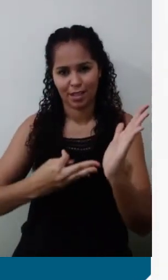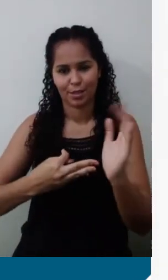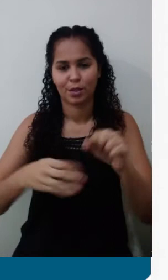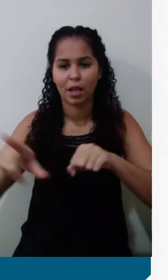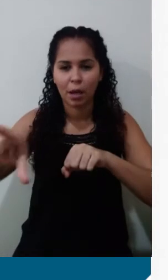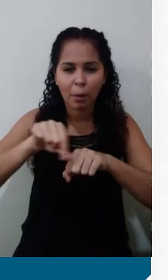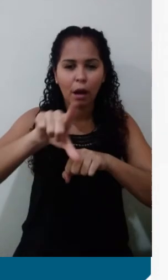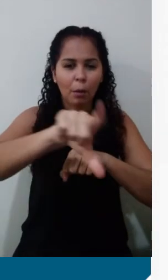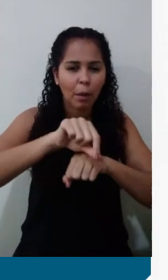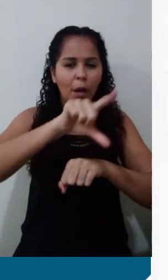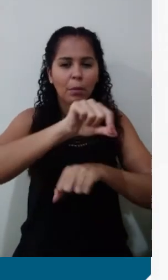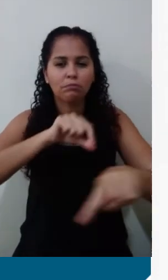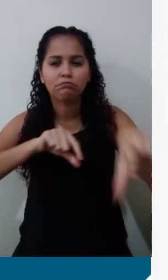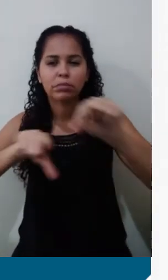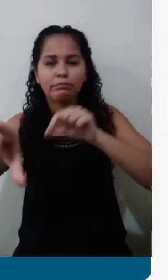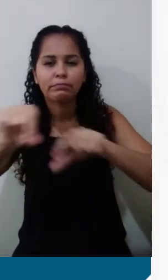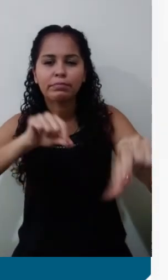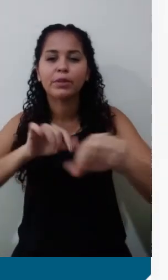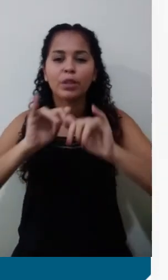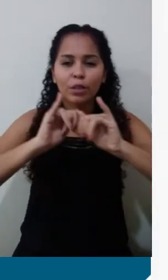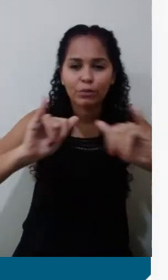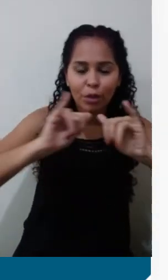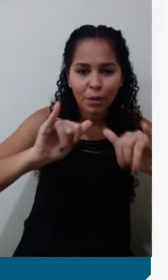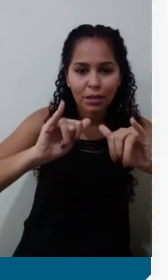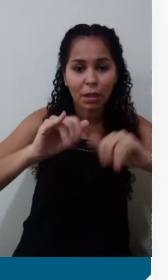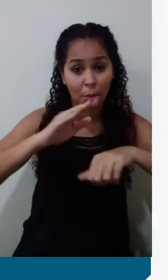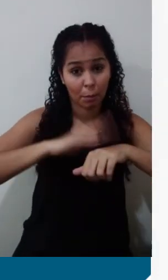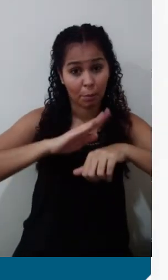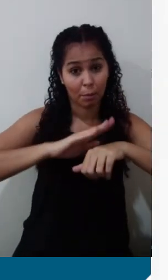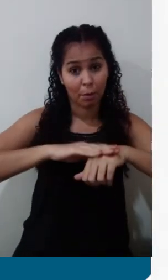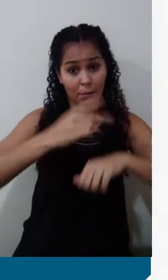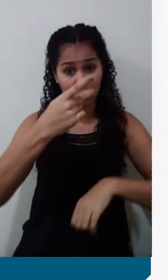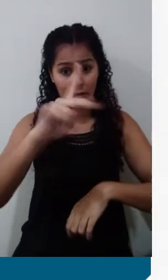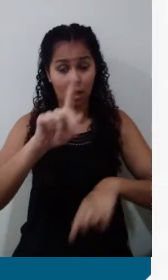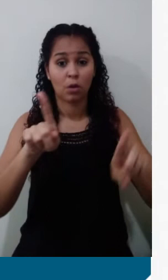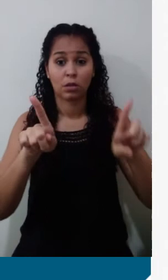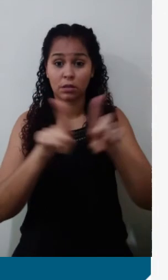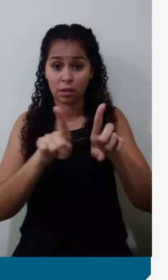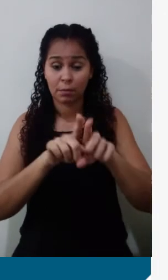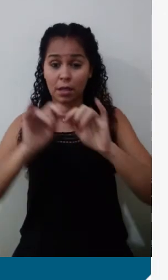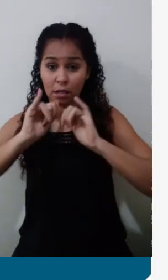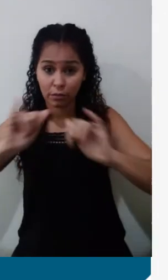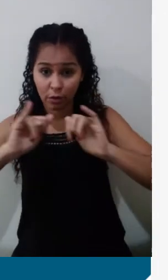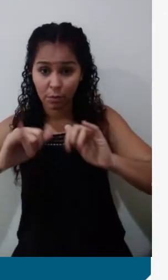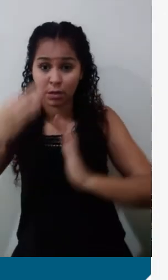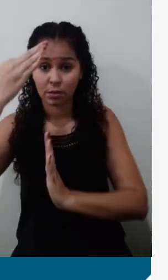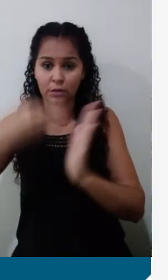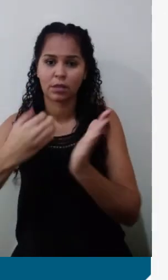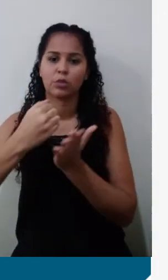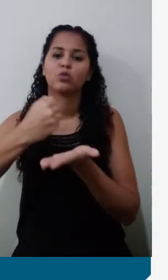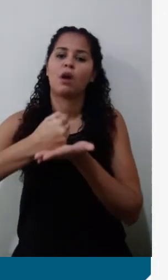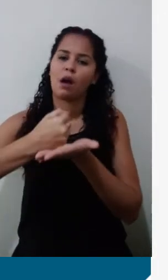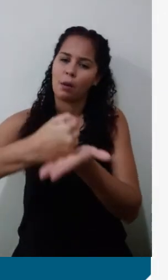resultado da seleção de informações, tanto informações do repertório de vocês, quanto informações que podem